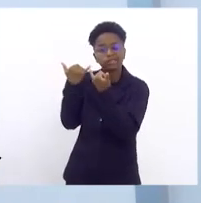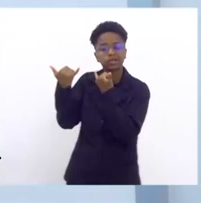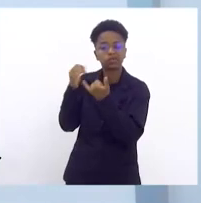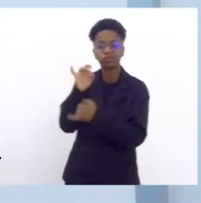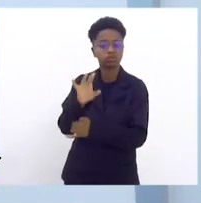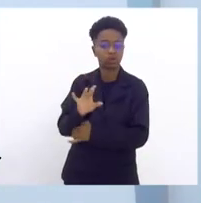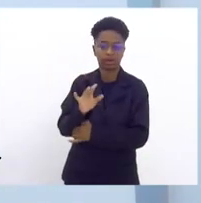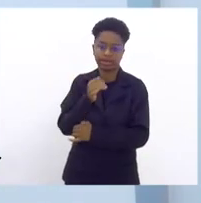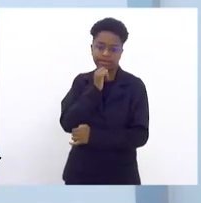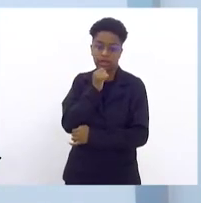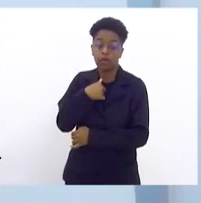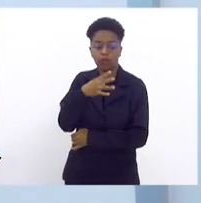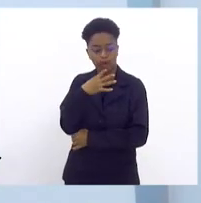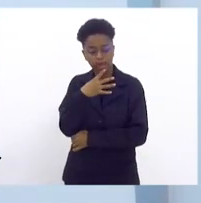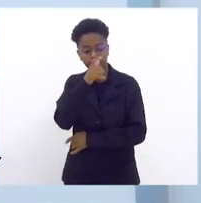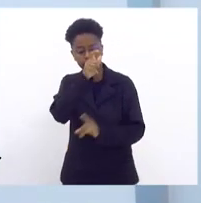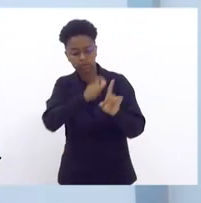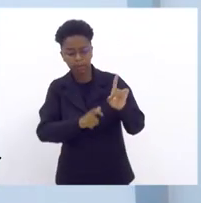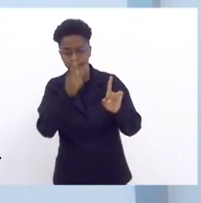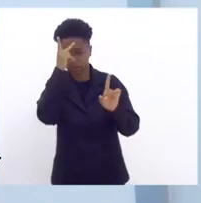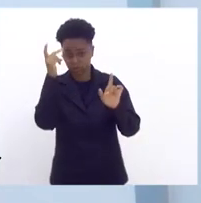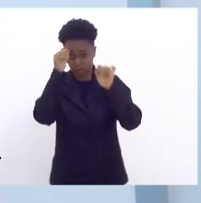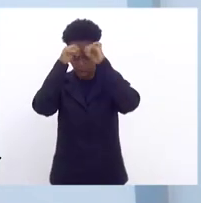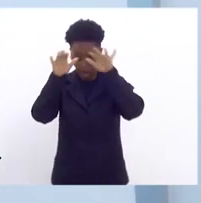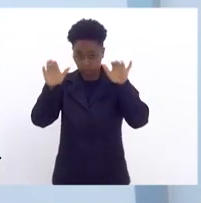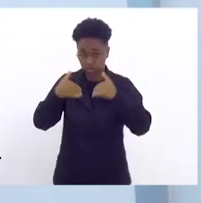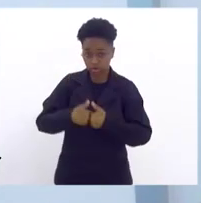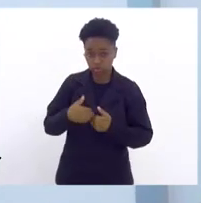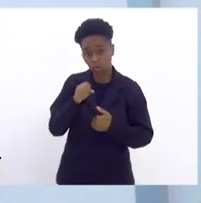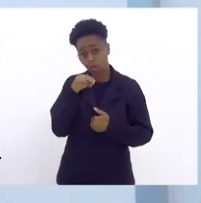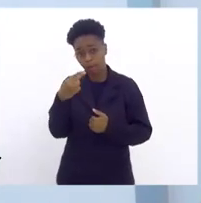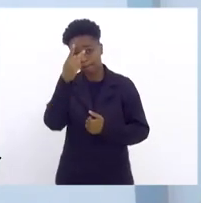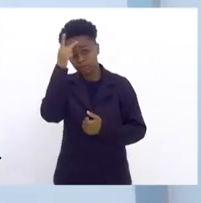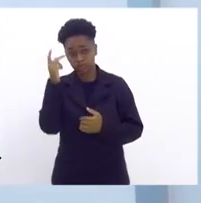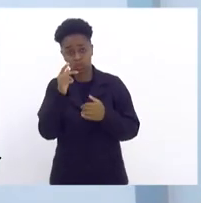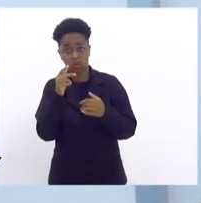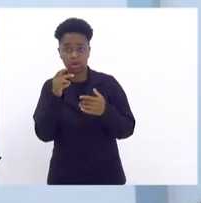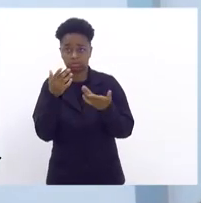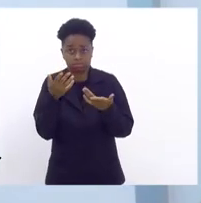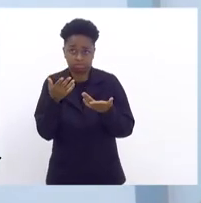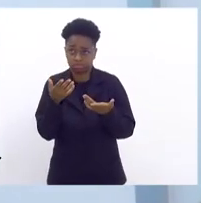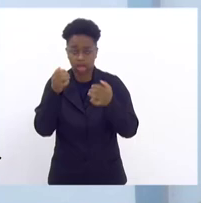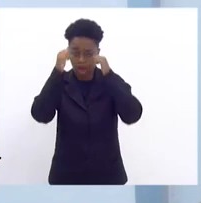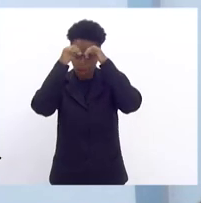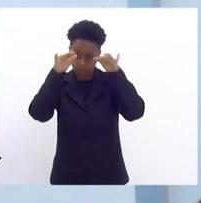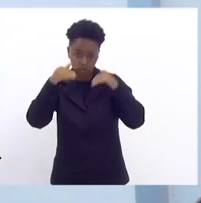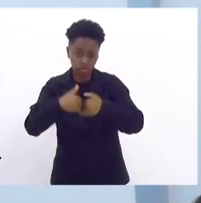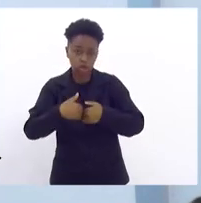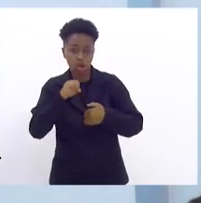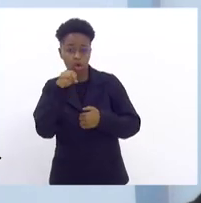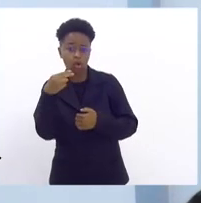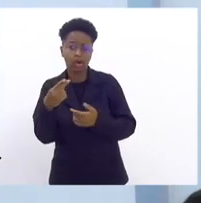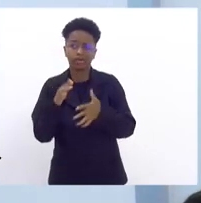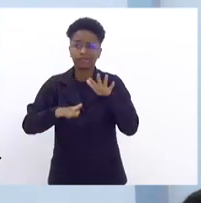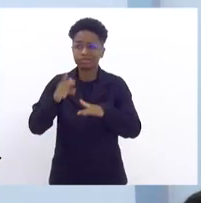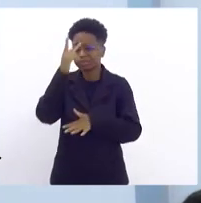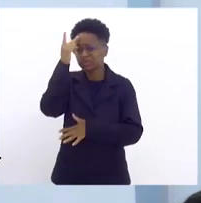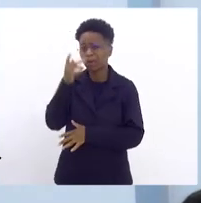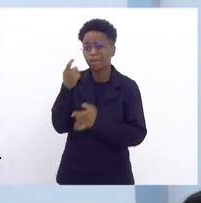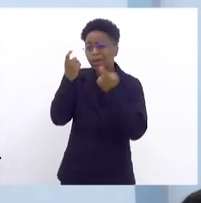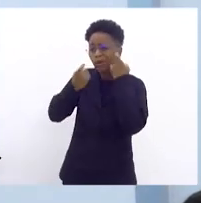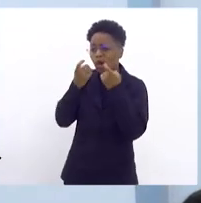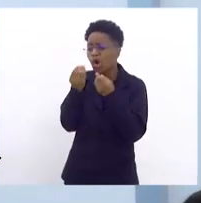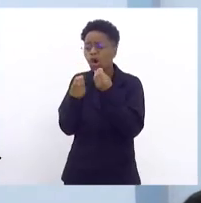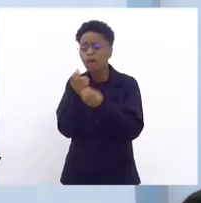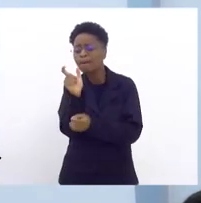eu conheço uma pessoa com autismo ou uma pessoa autista ou a pessoa Talvez até fica preocupado